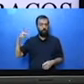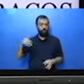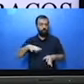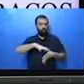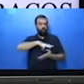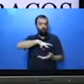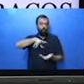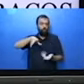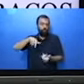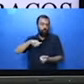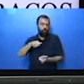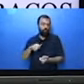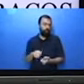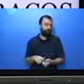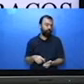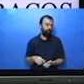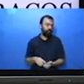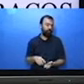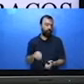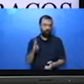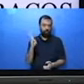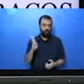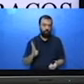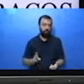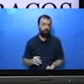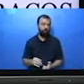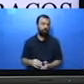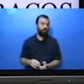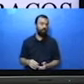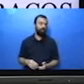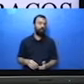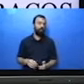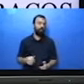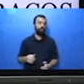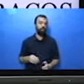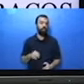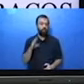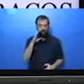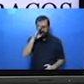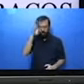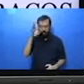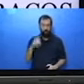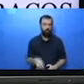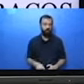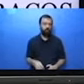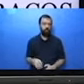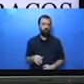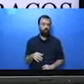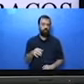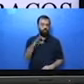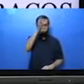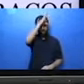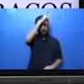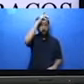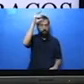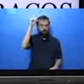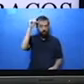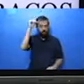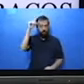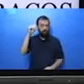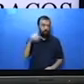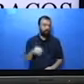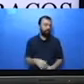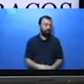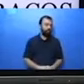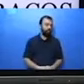maior parte do território brasileiro. As principais são planície amazônica, localizada no estado de